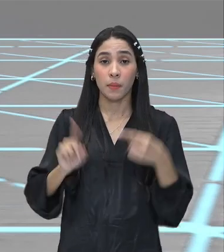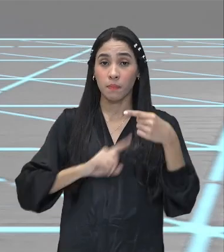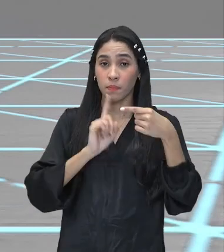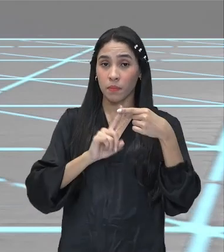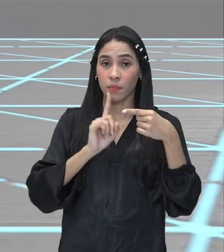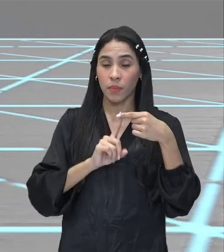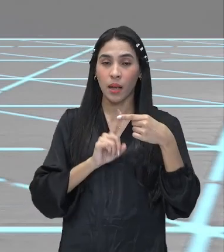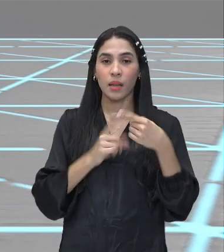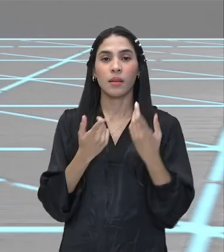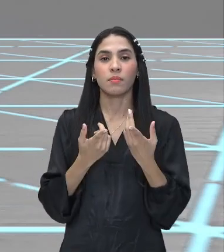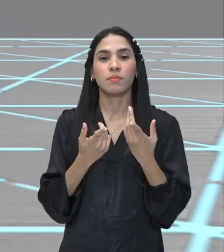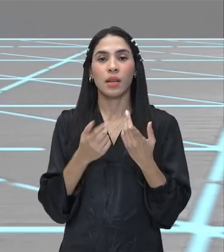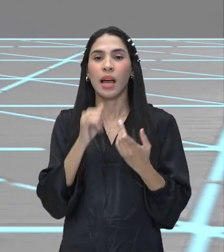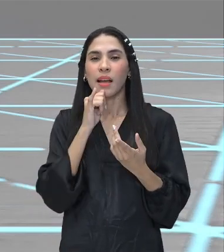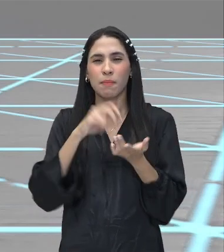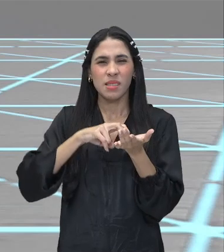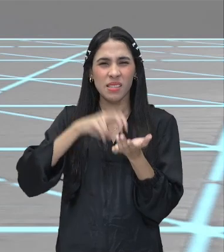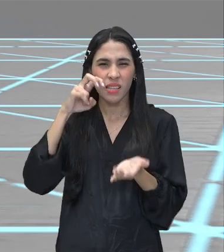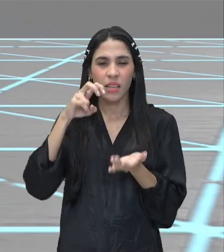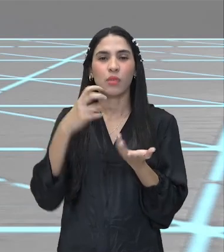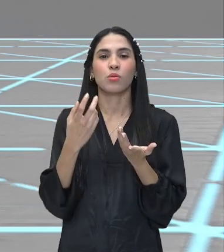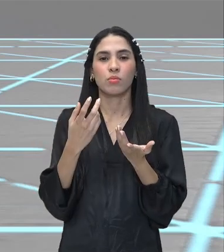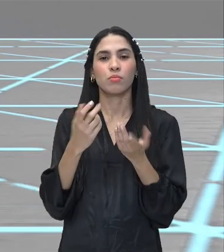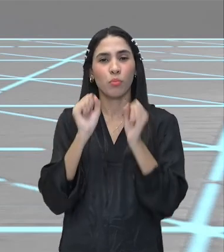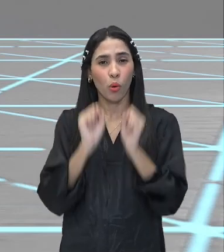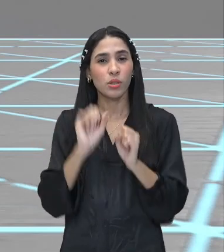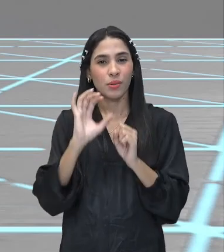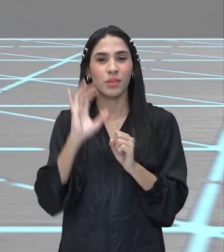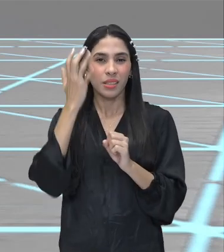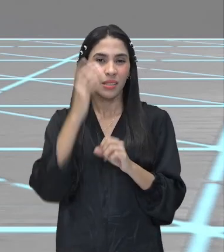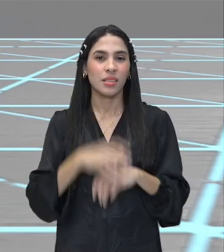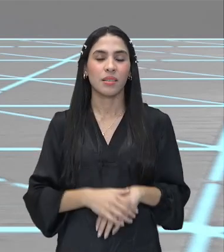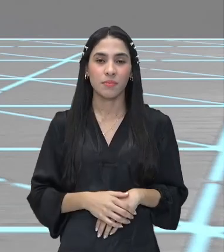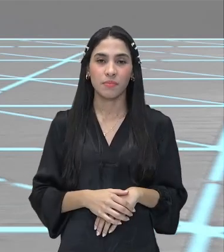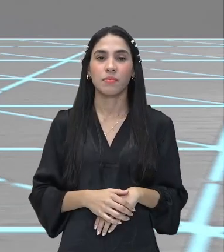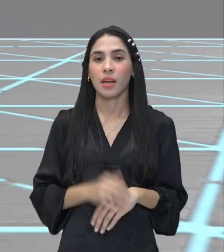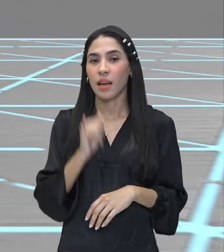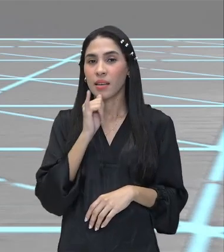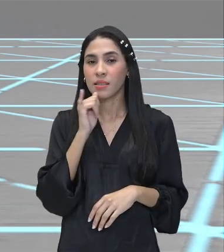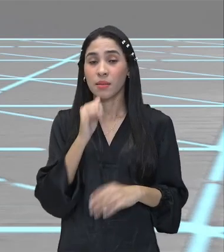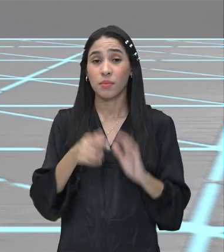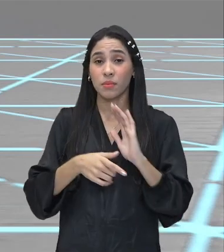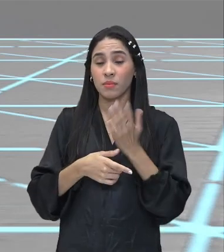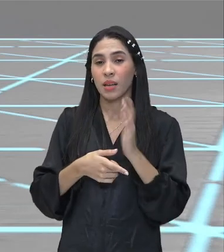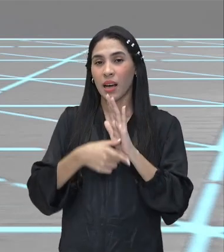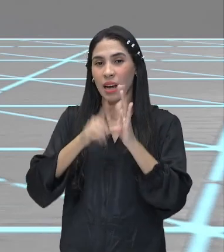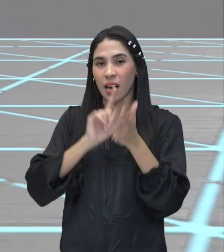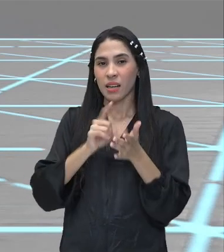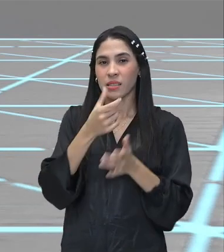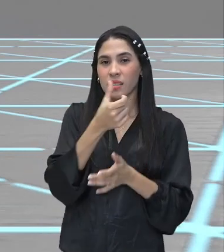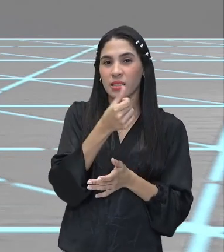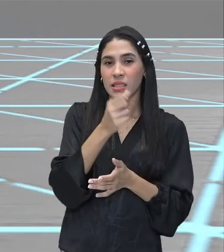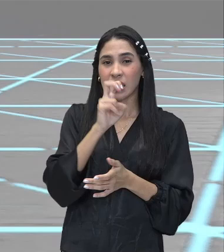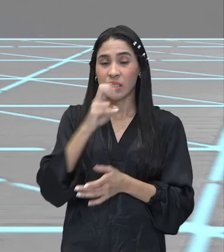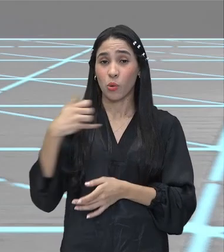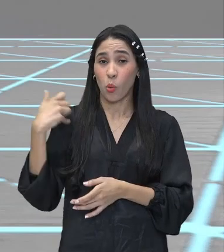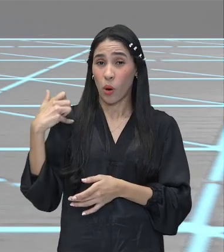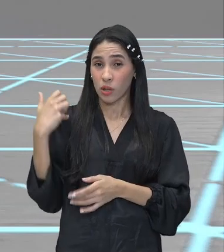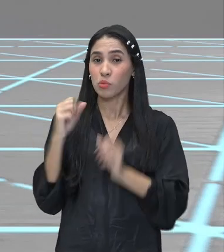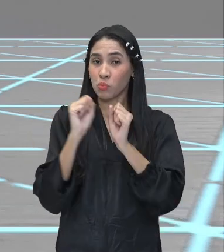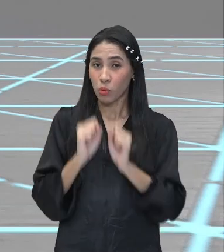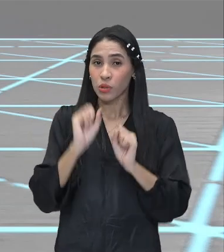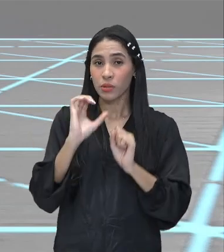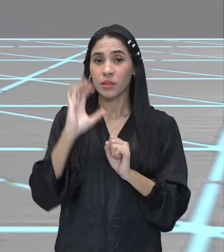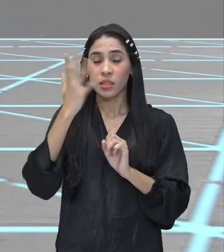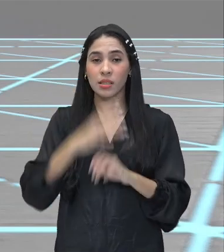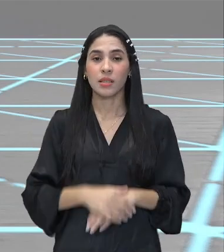de início precoce, como vocês vão observar aí, que acontece aí antes dos 65 anos, né?